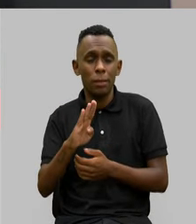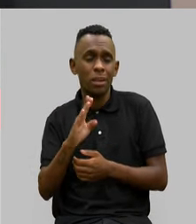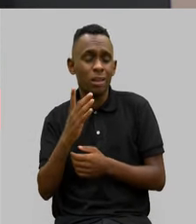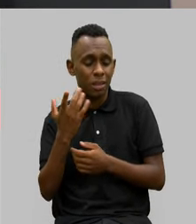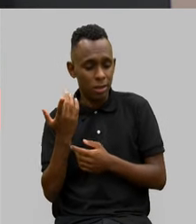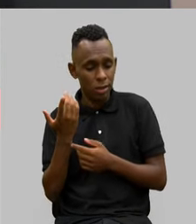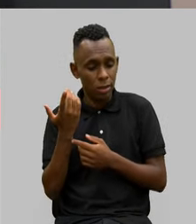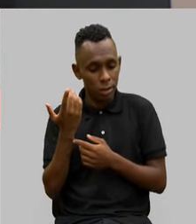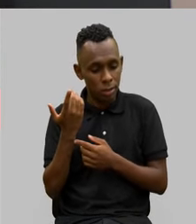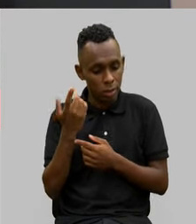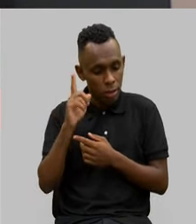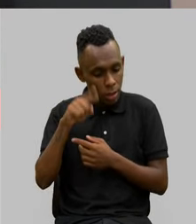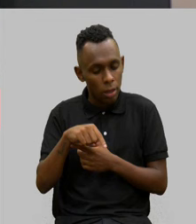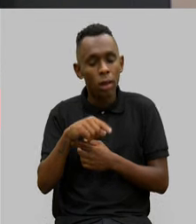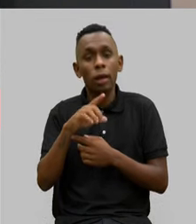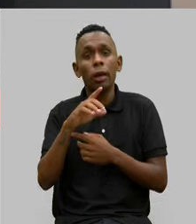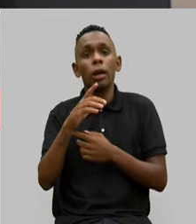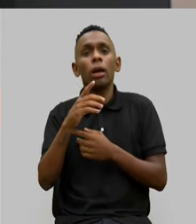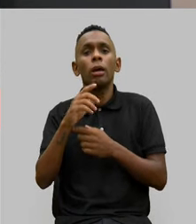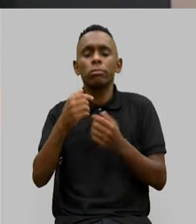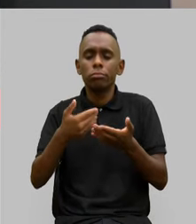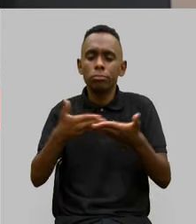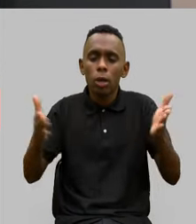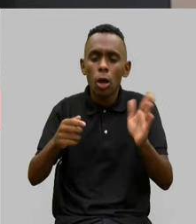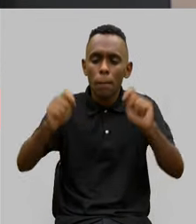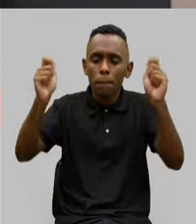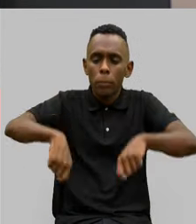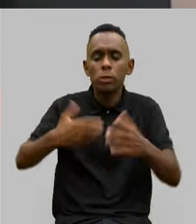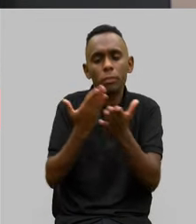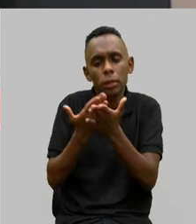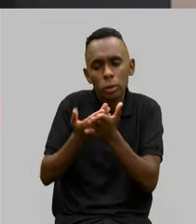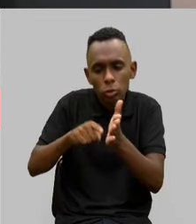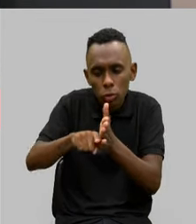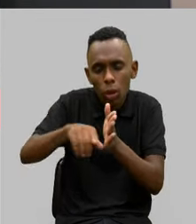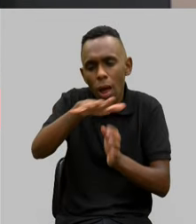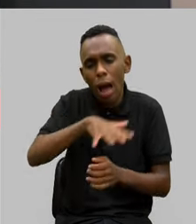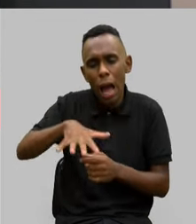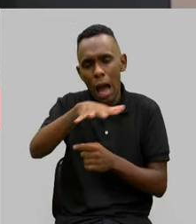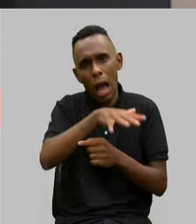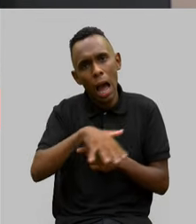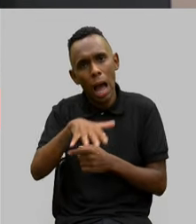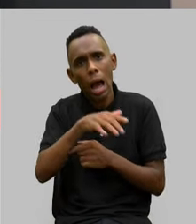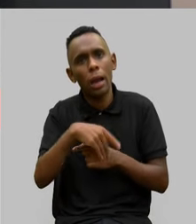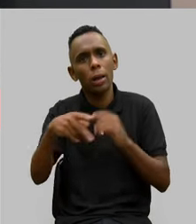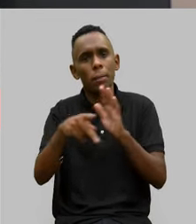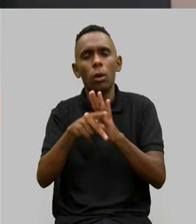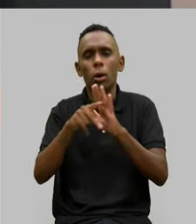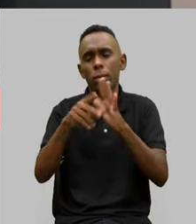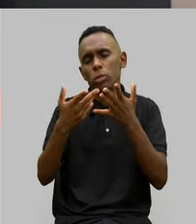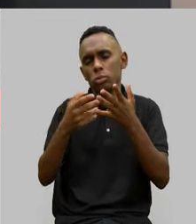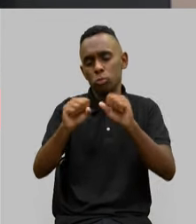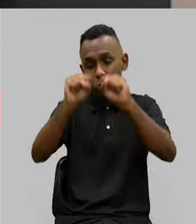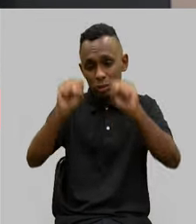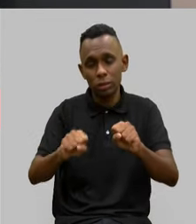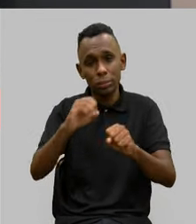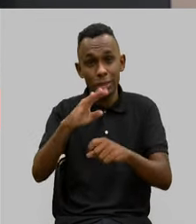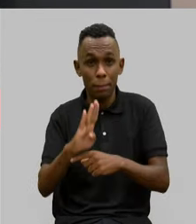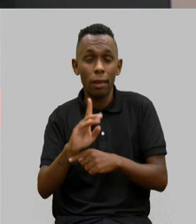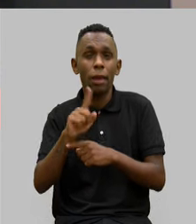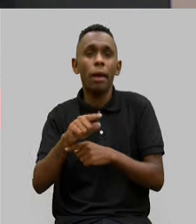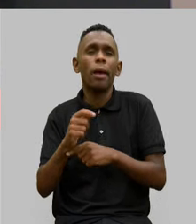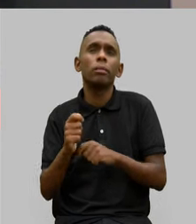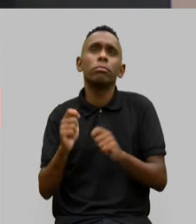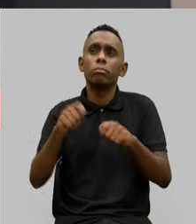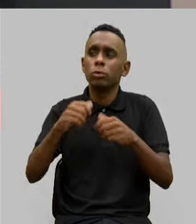uma uma porta para estudo nessa área né de de sistema endocanabinoide que podem